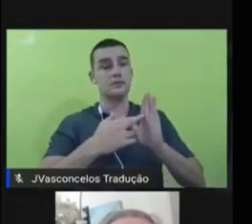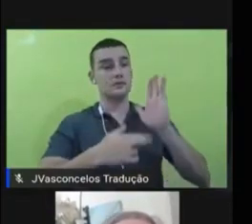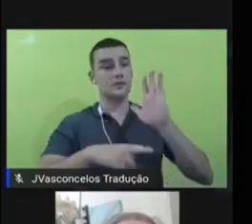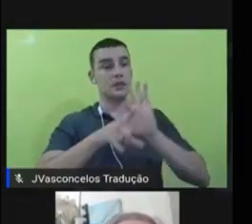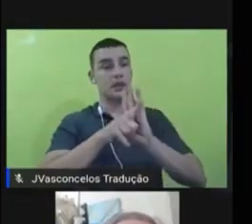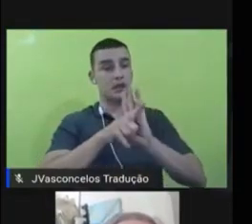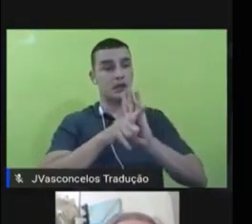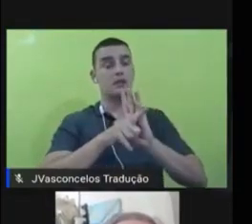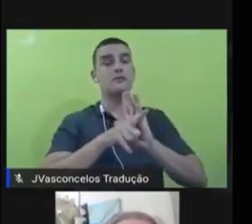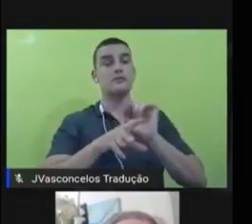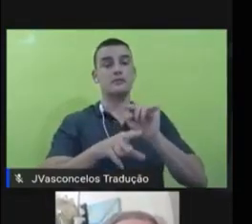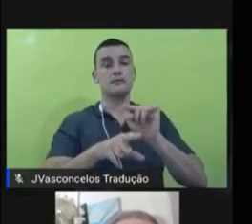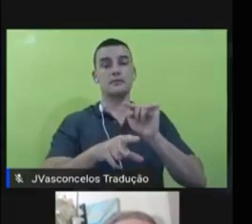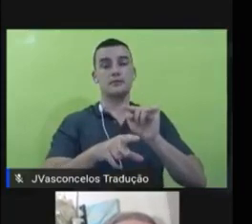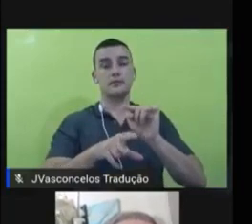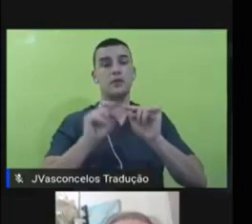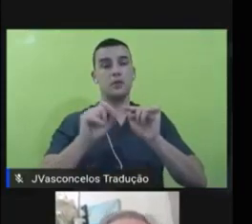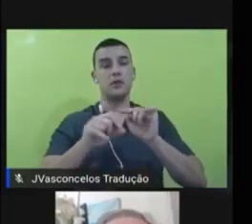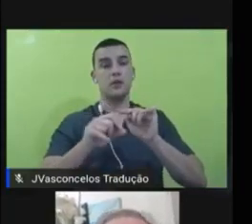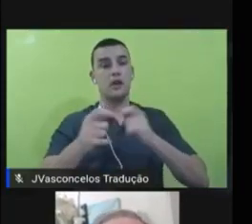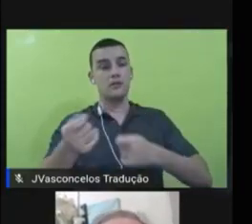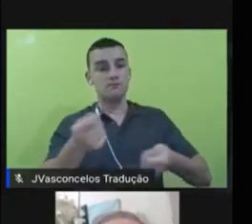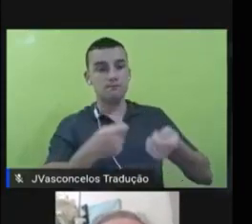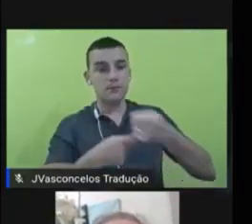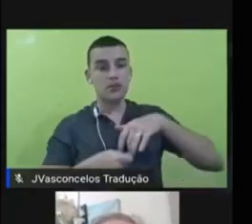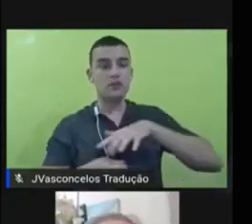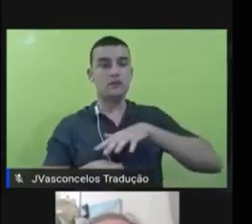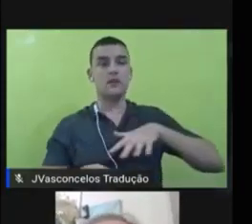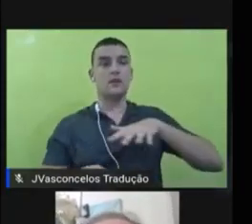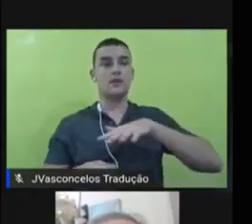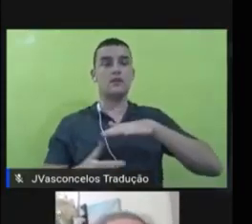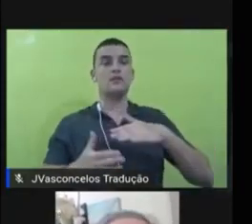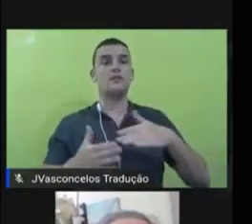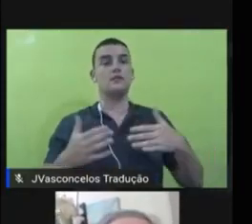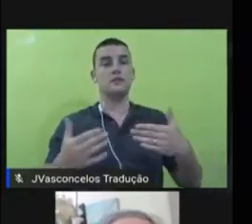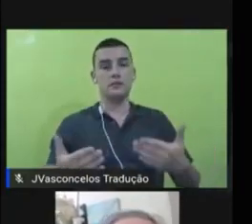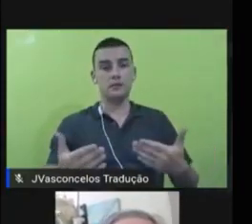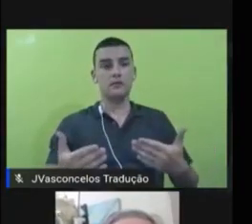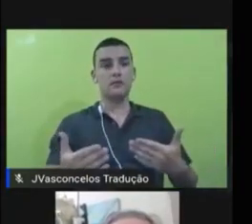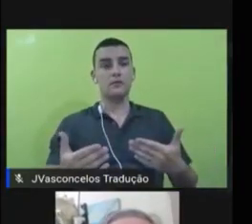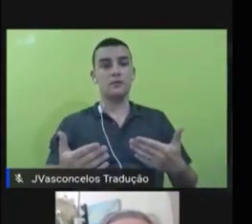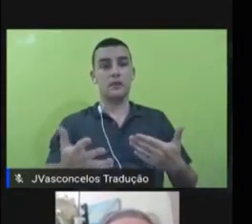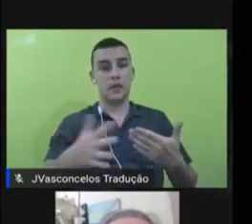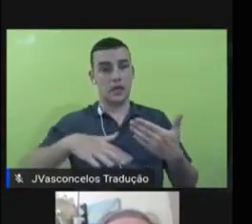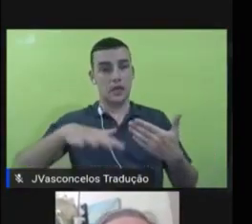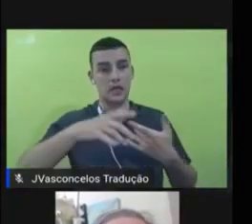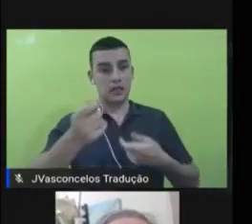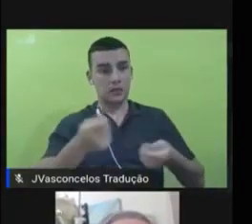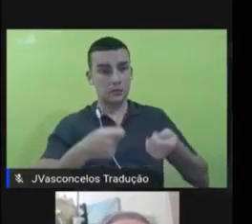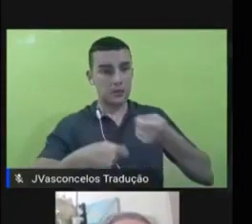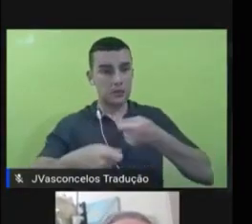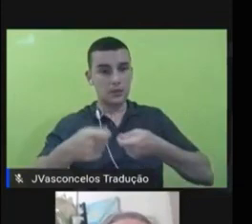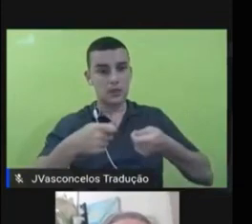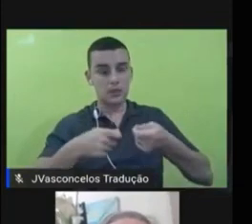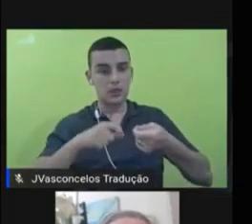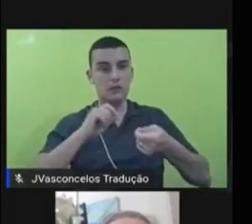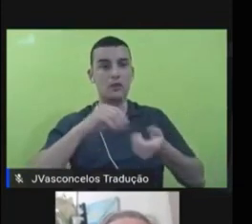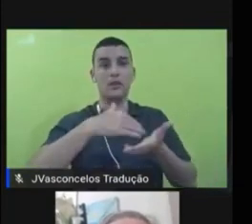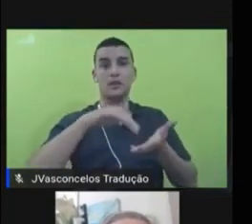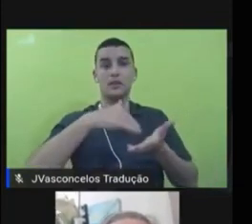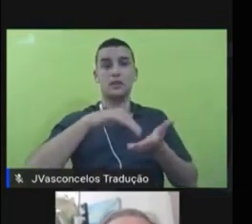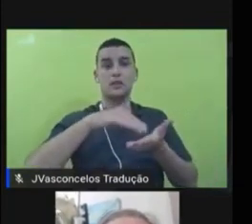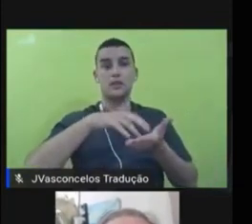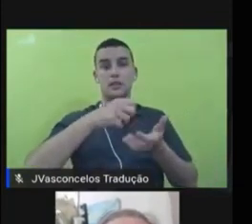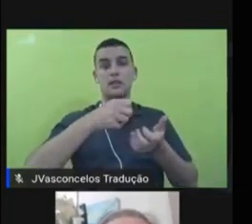sua competência administrativa. Então, na competência administrativa de uma secretaria